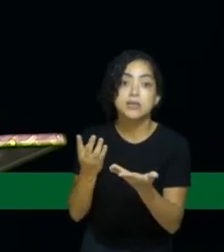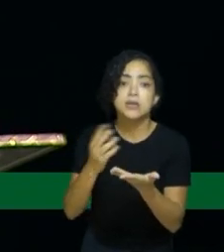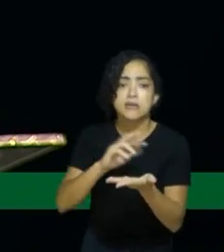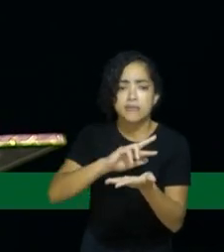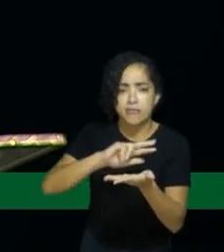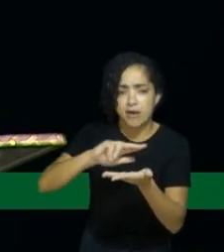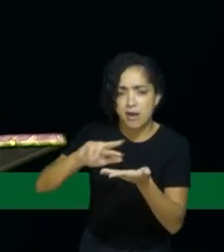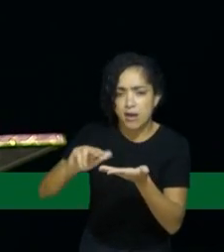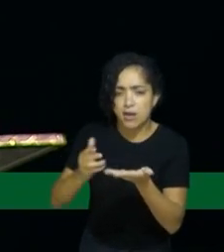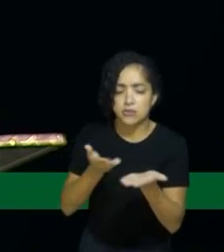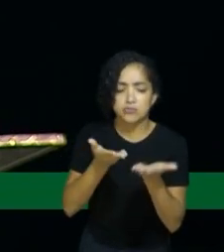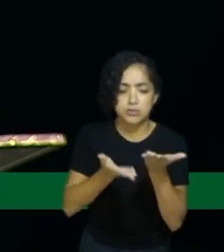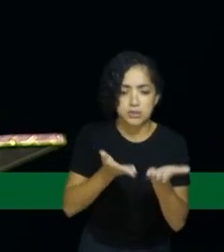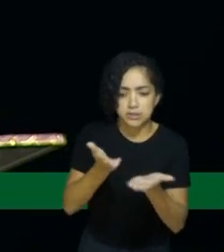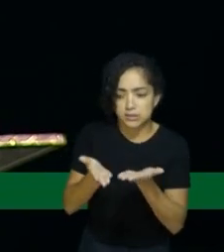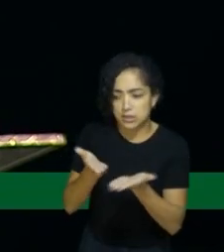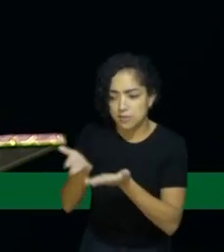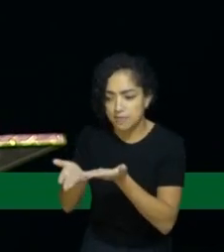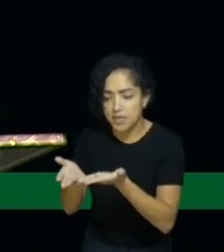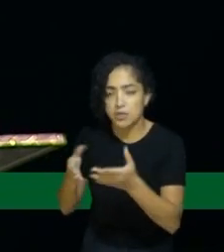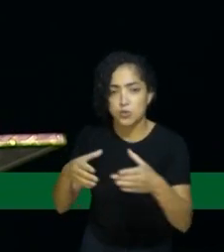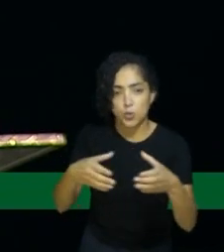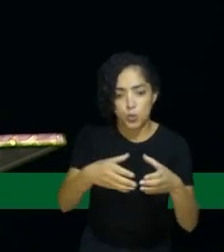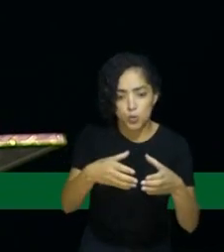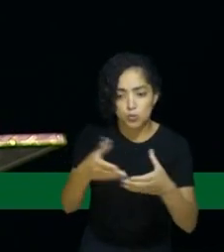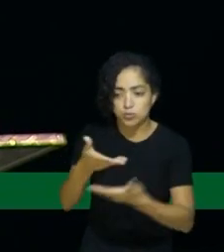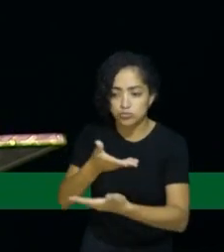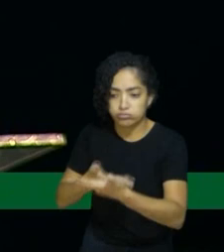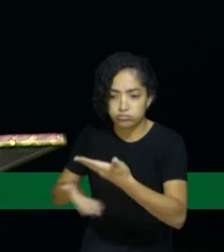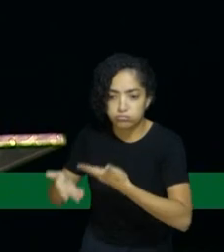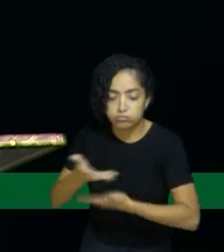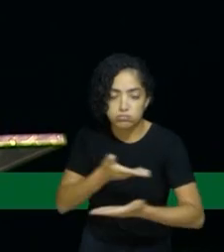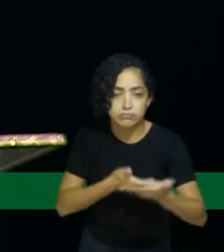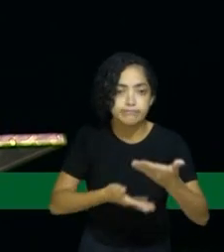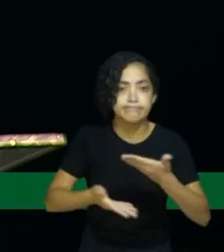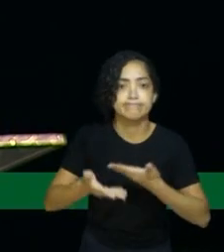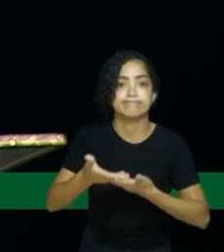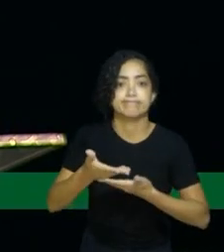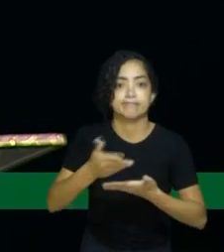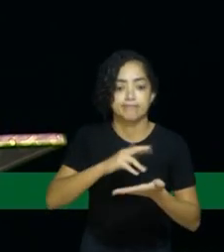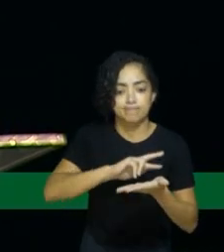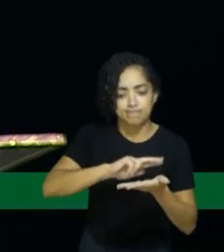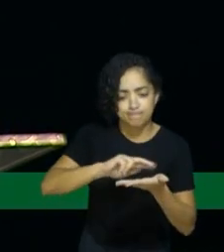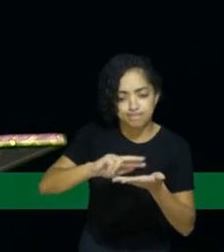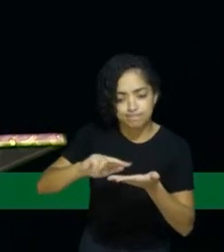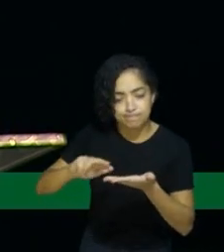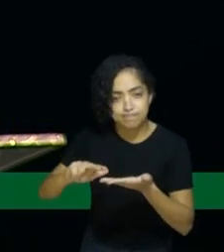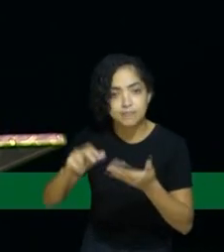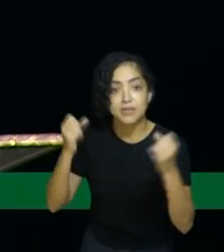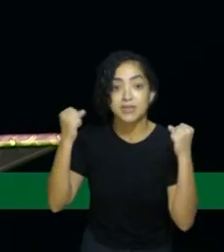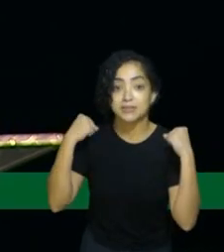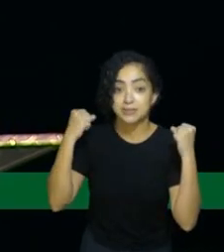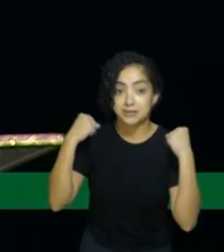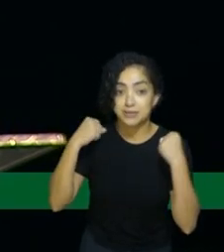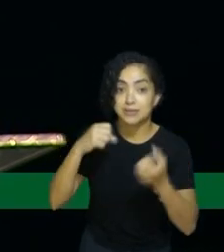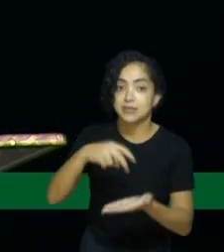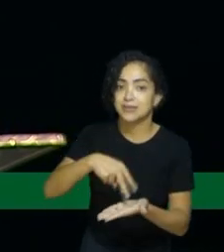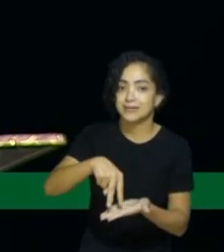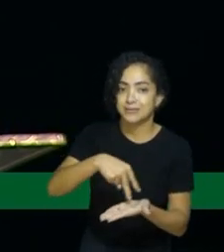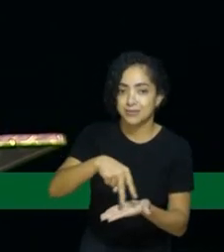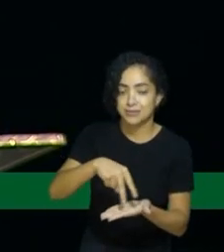integrativas grupos de convivência integração atividade física e